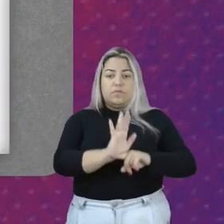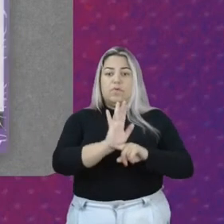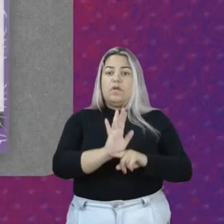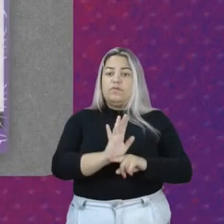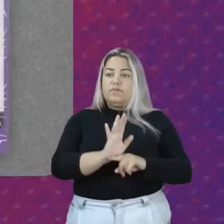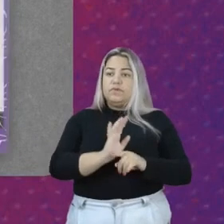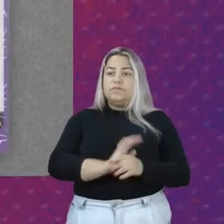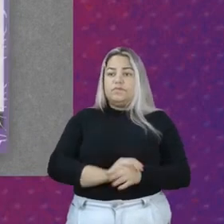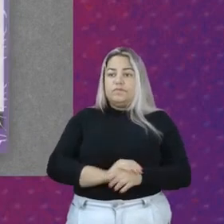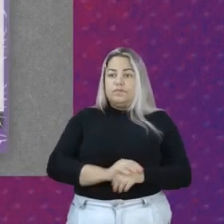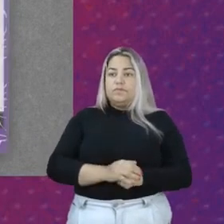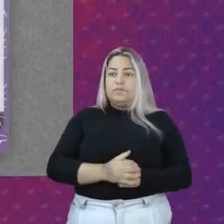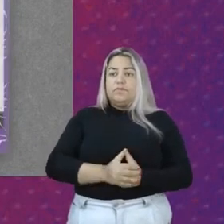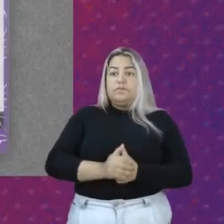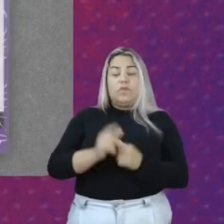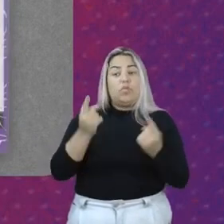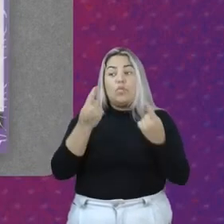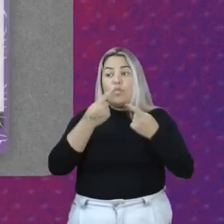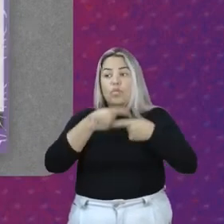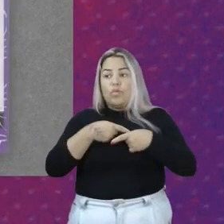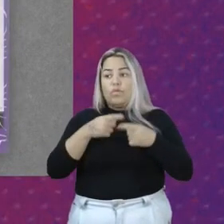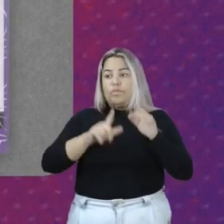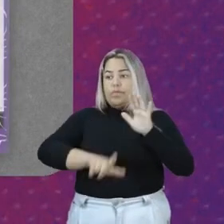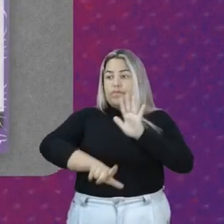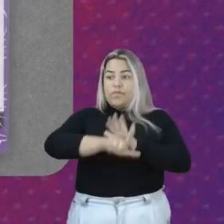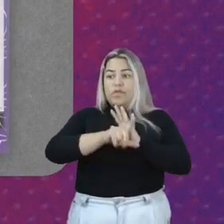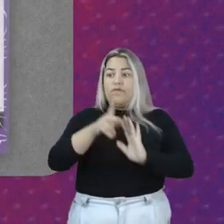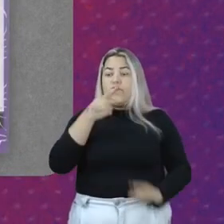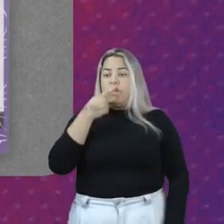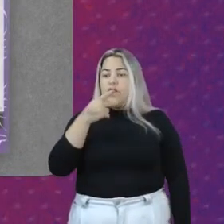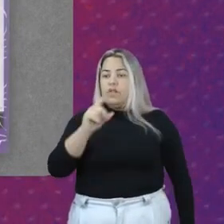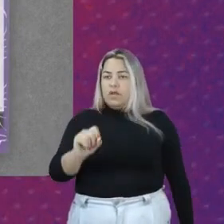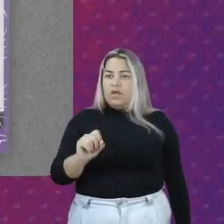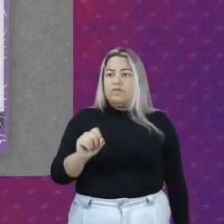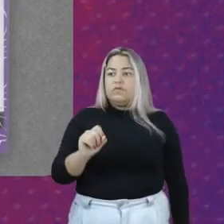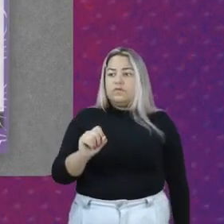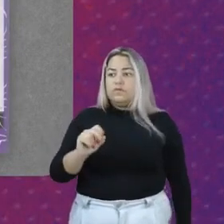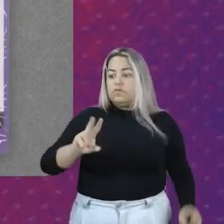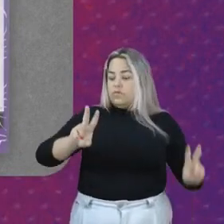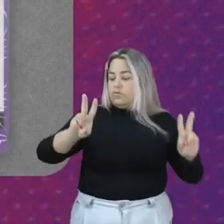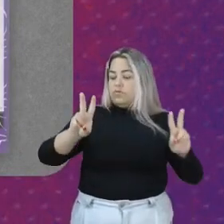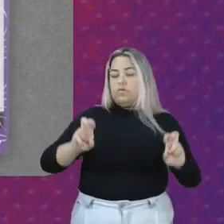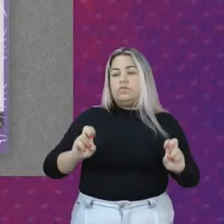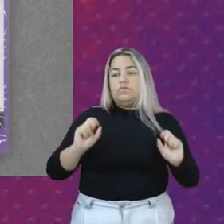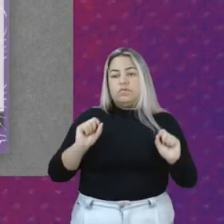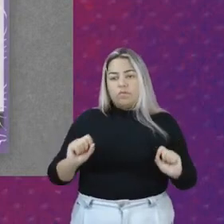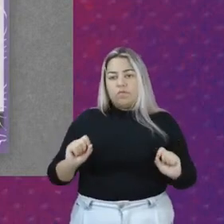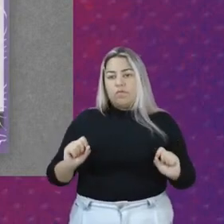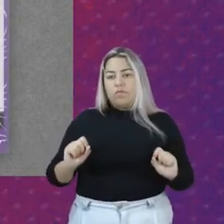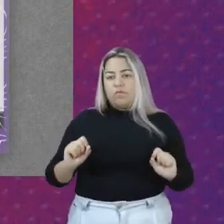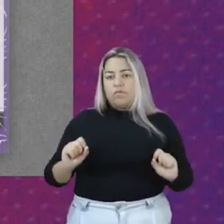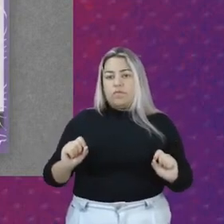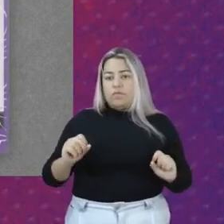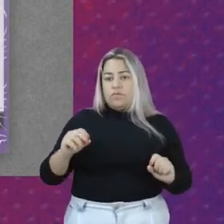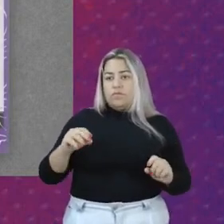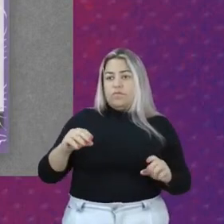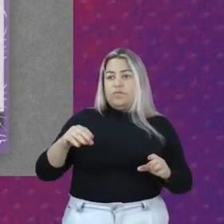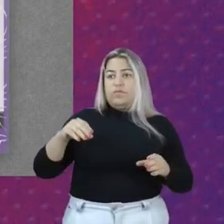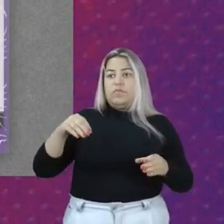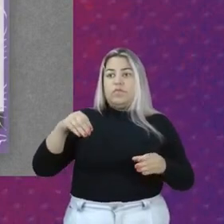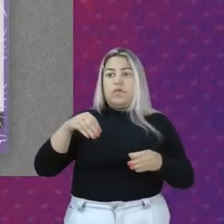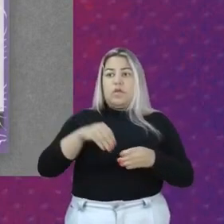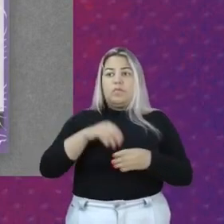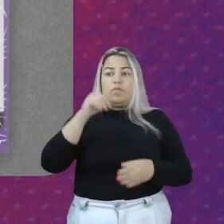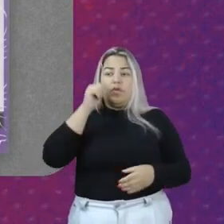pelo contrário, né? As leis falavam sobre questões muito morais, como, por exemplo, o defloramento da